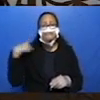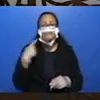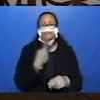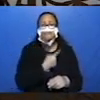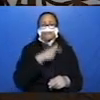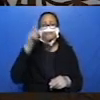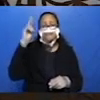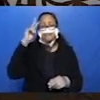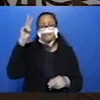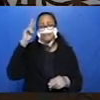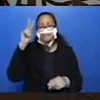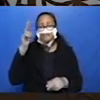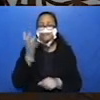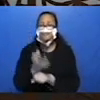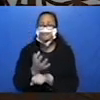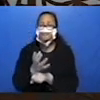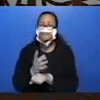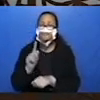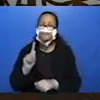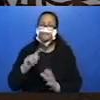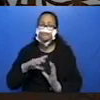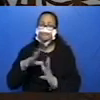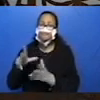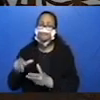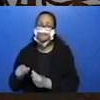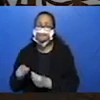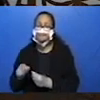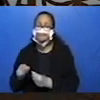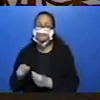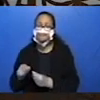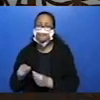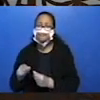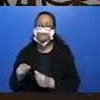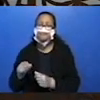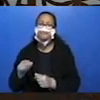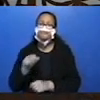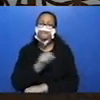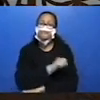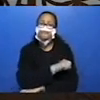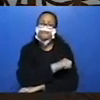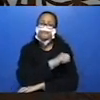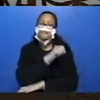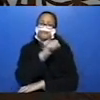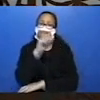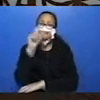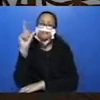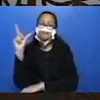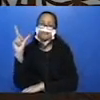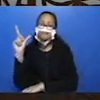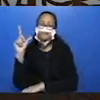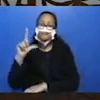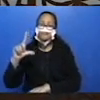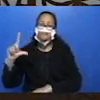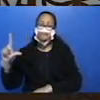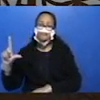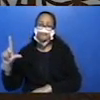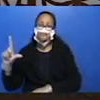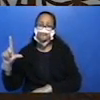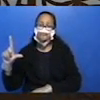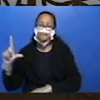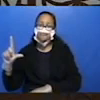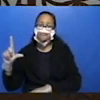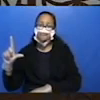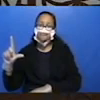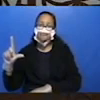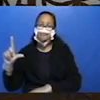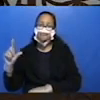isso. Lembra? Onde o sol nasce é o leste, aponta o braço direito. Onde o sol se põe no final